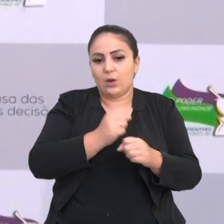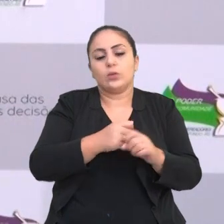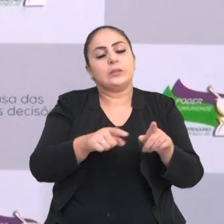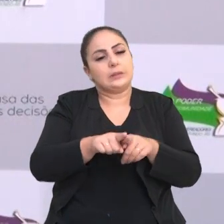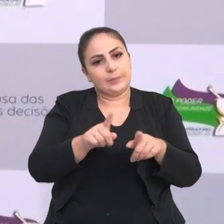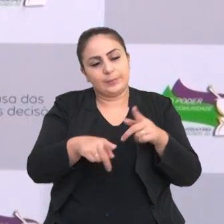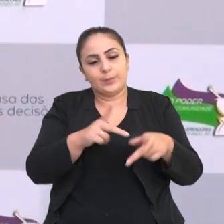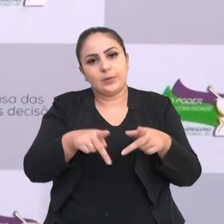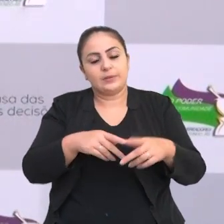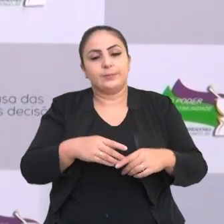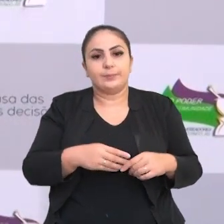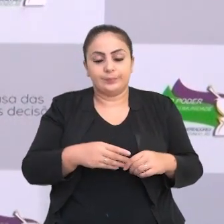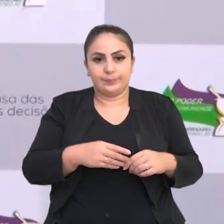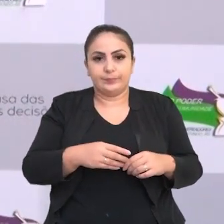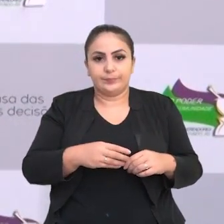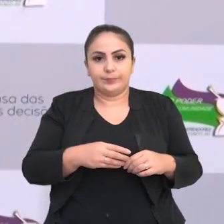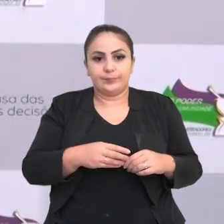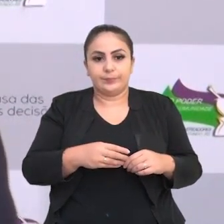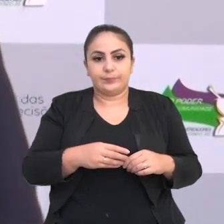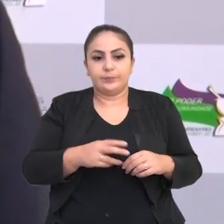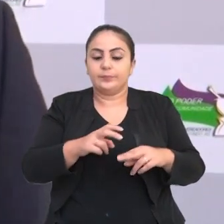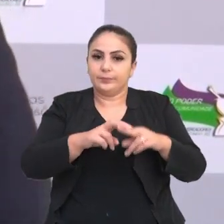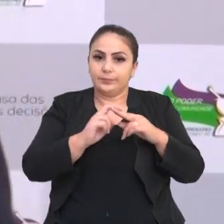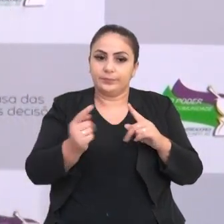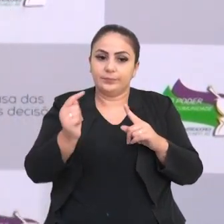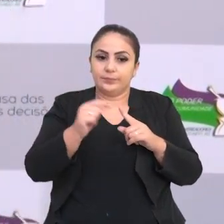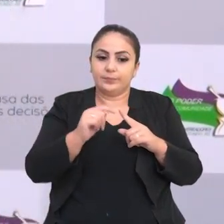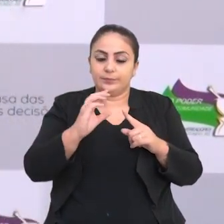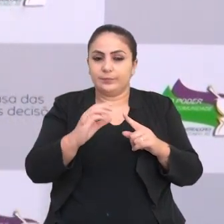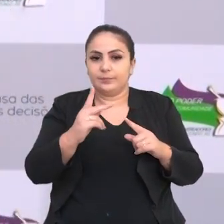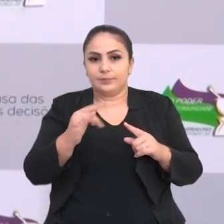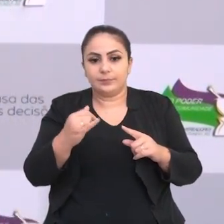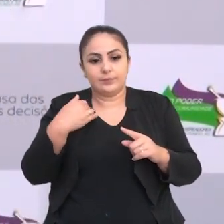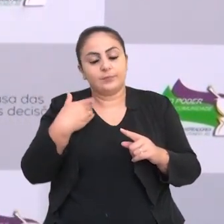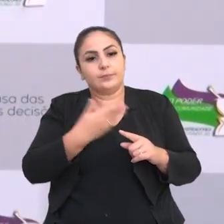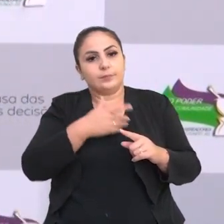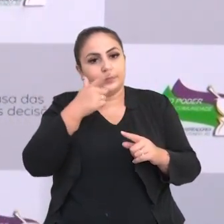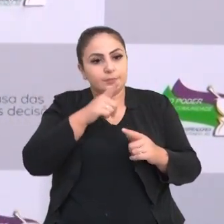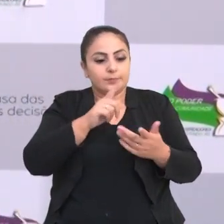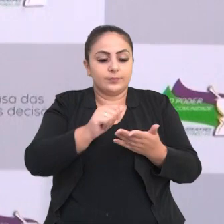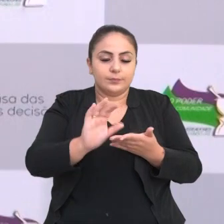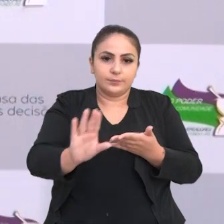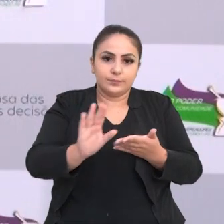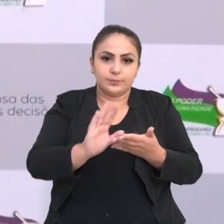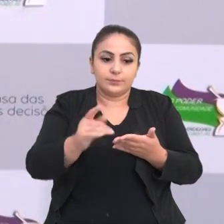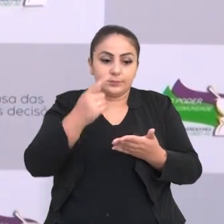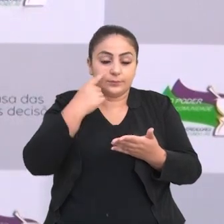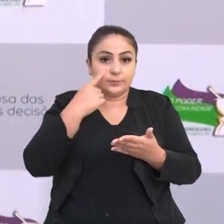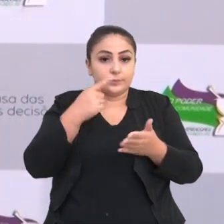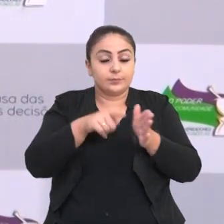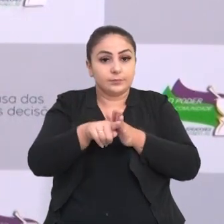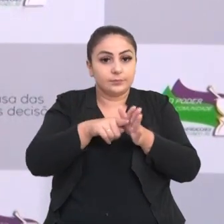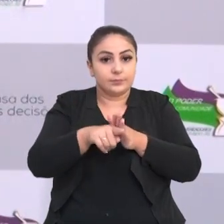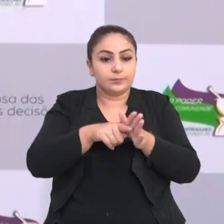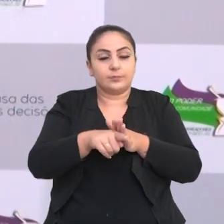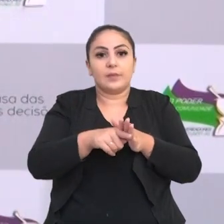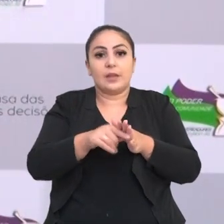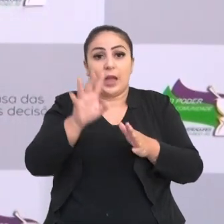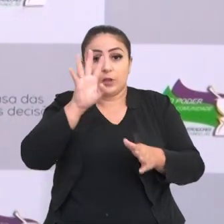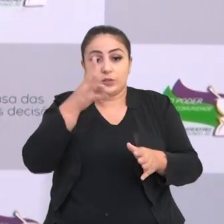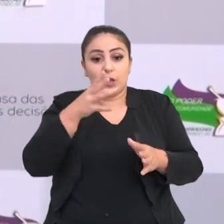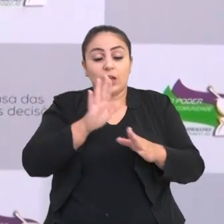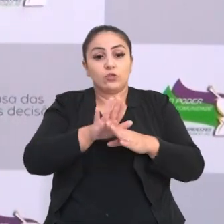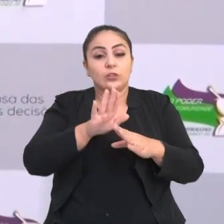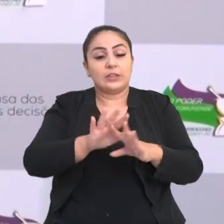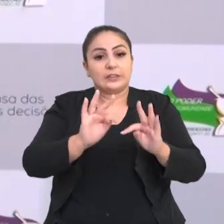essa conta também é a população. Então o objetivo da CPI é que a gente investigue, que busque soluções, que